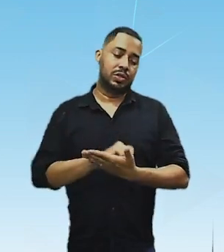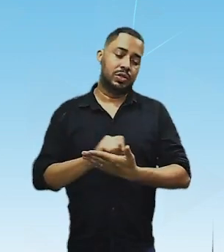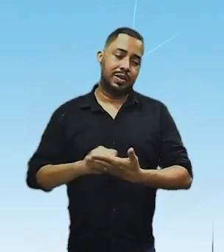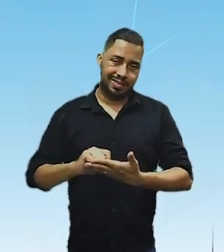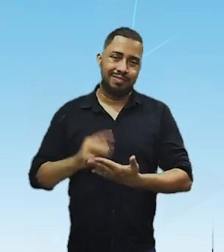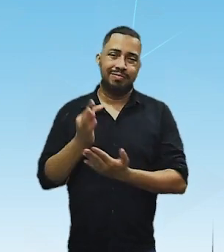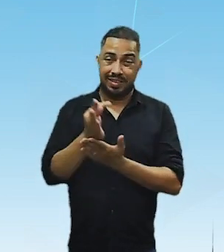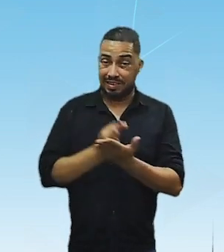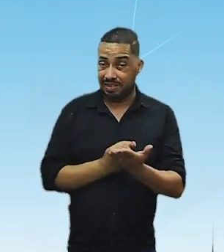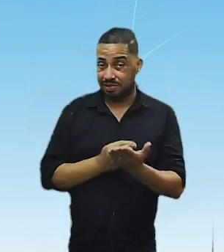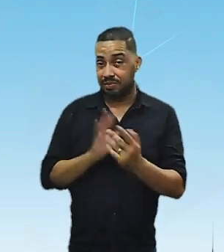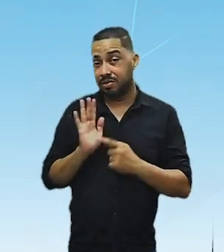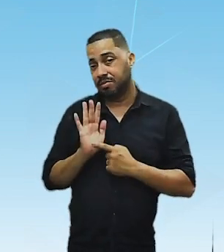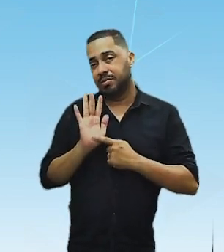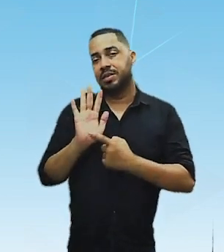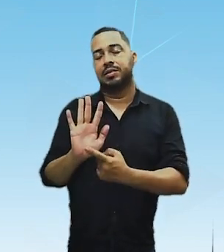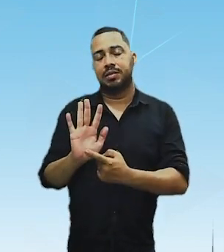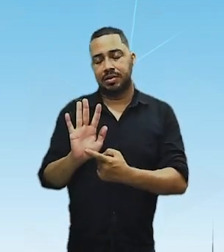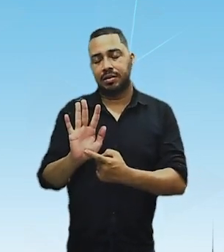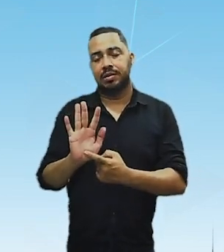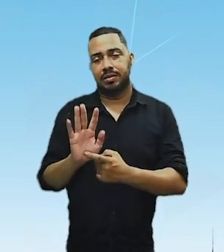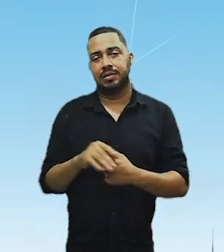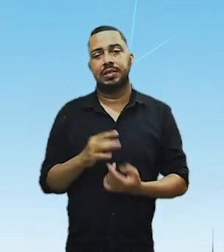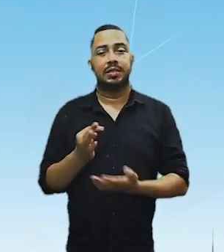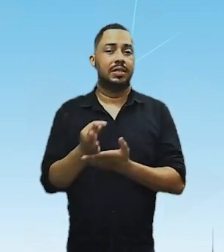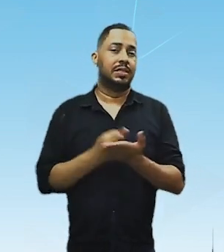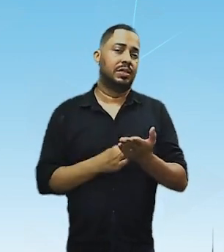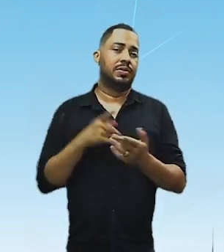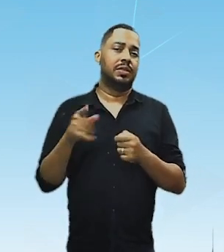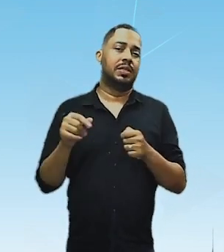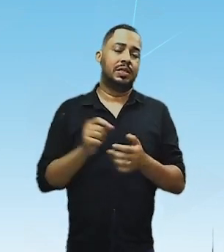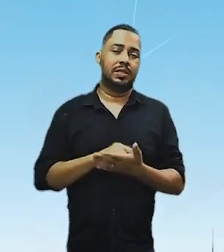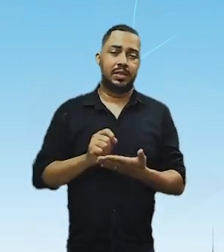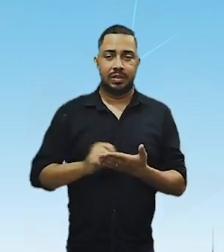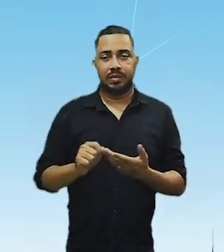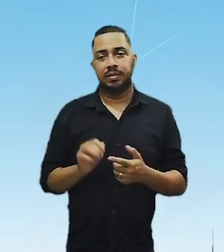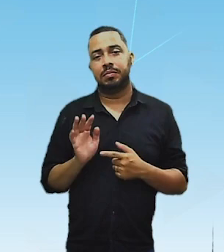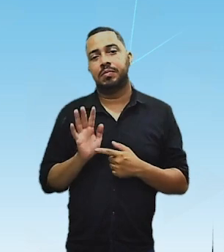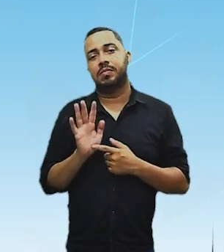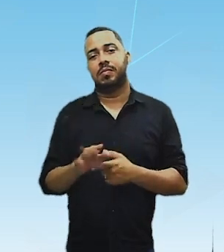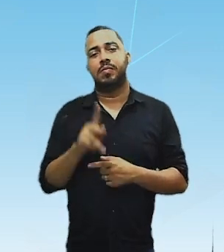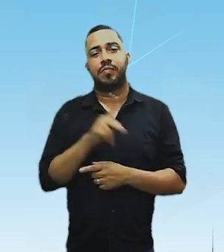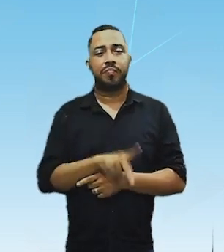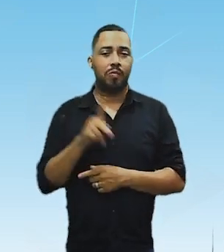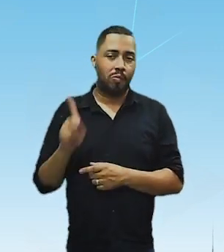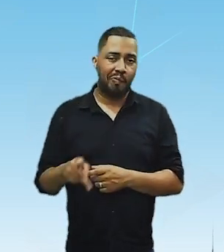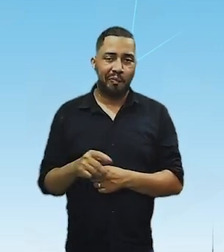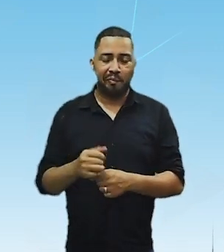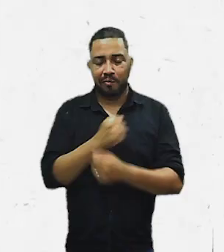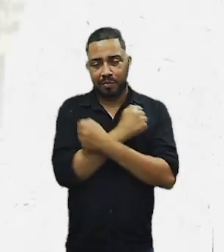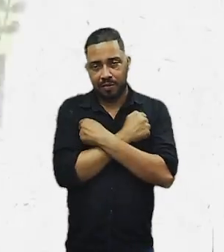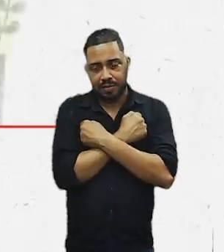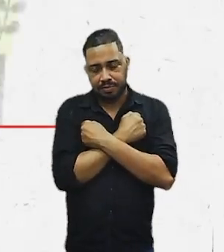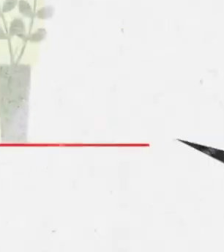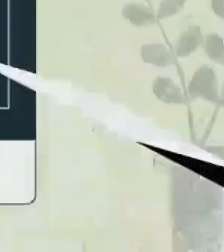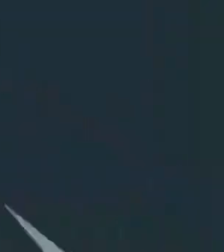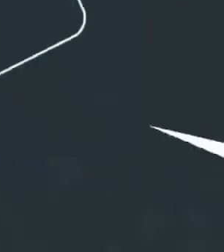vão apresentar o texto, aquele texto que vocês vão escrever, apresentar ao professor. Um forte abraço!